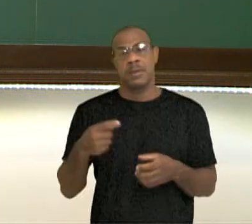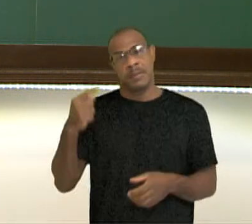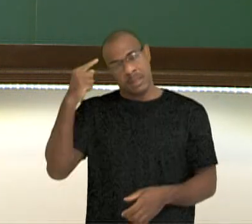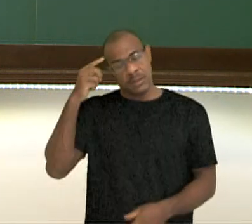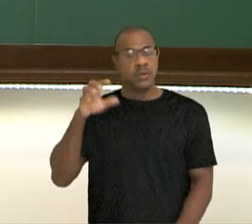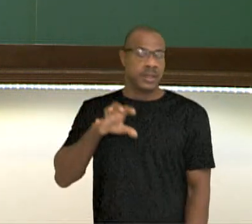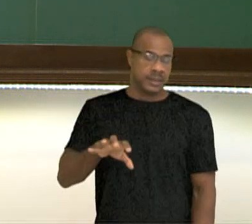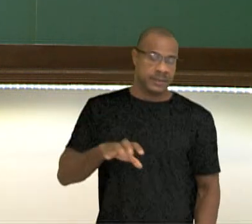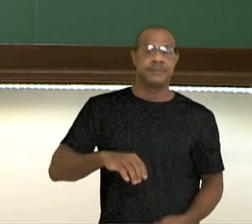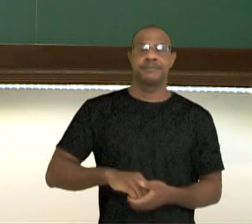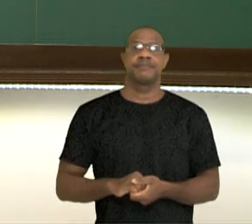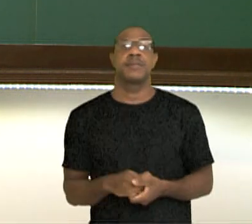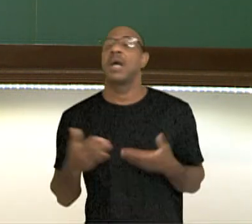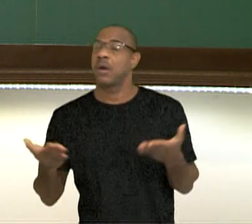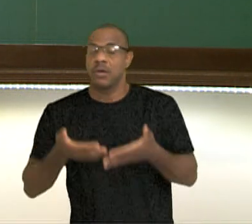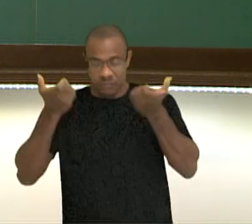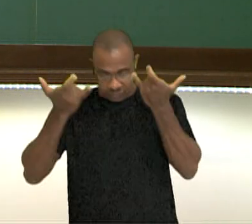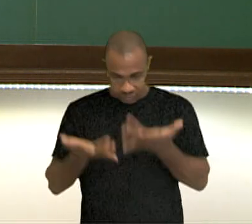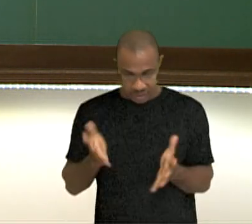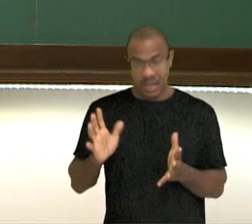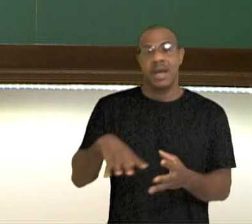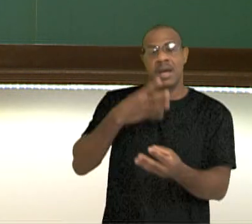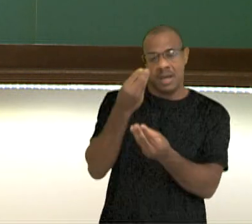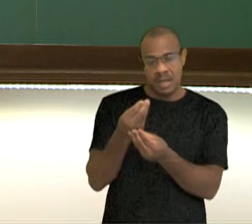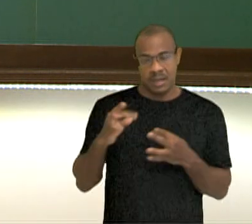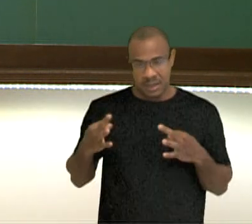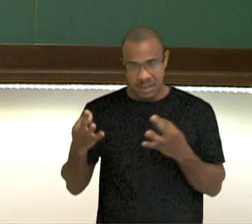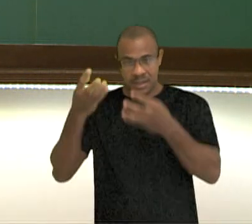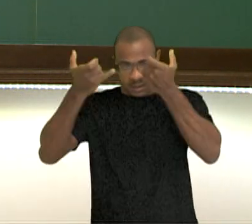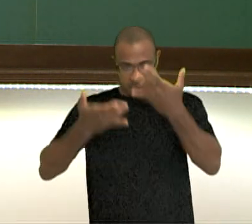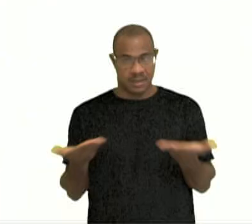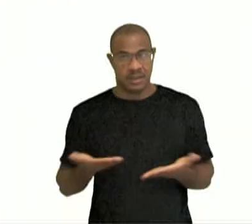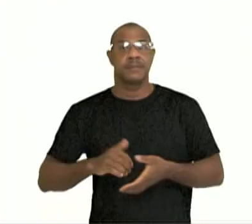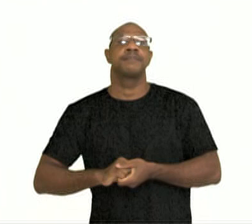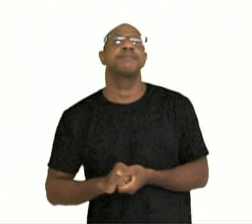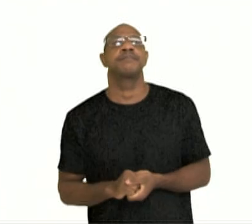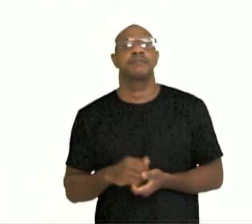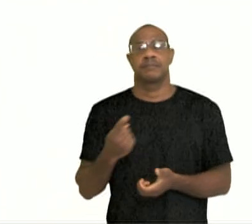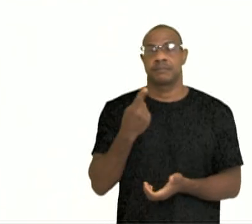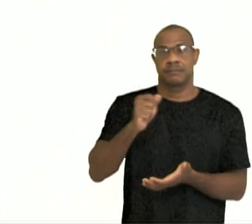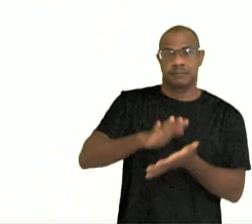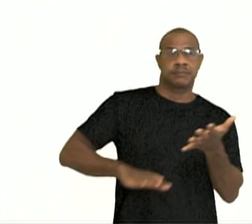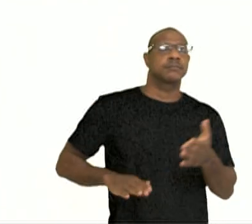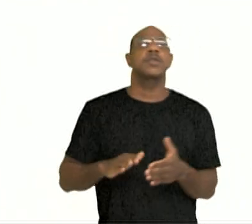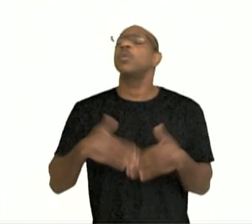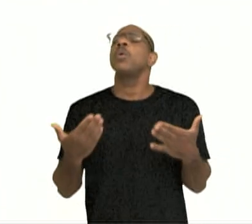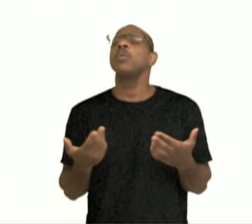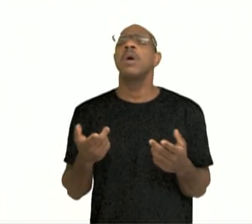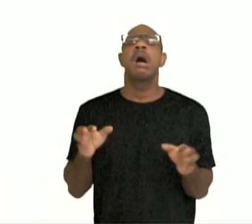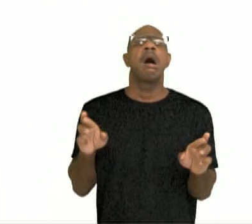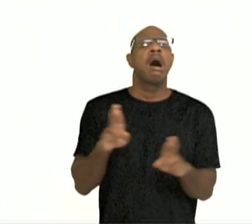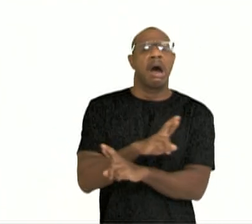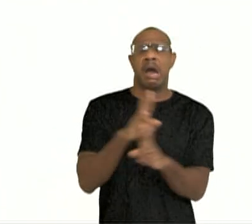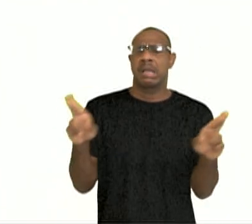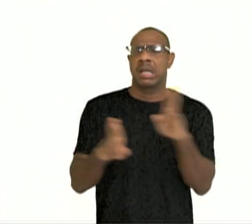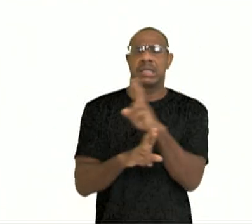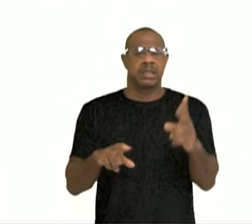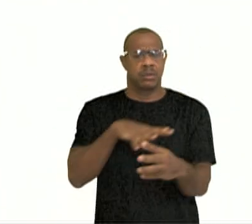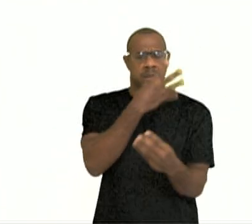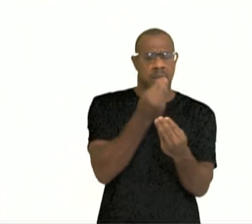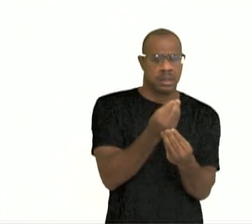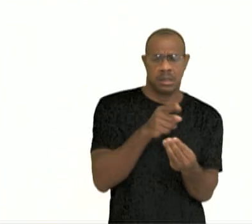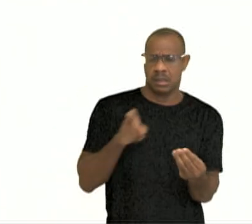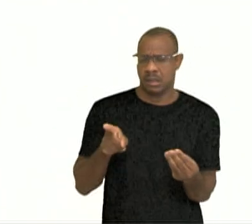forma. Agora que a gente falou um pouco sobre arte e tecnologia, vamos à nossa primeira atividade. Qual a relação entre a arte